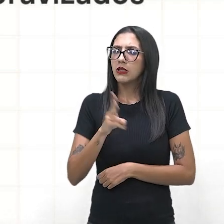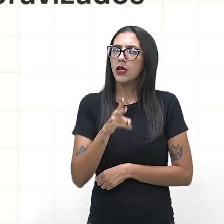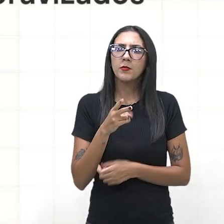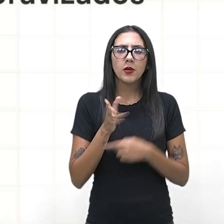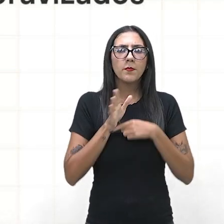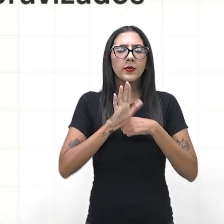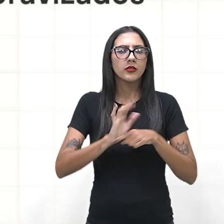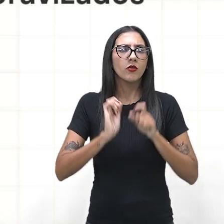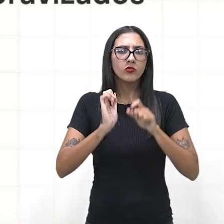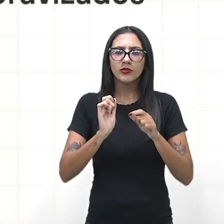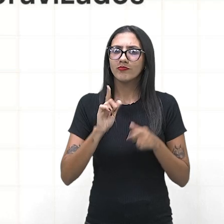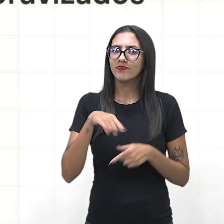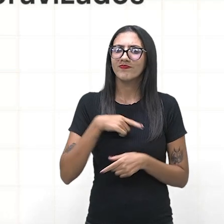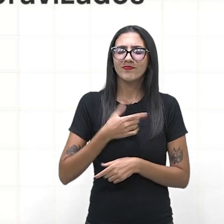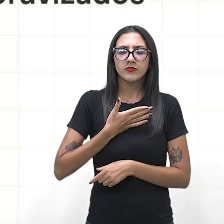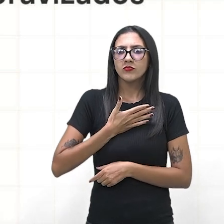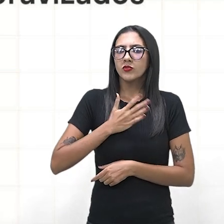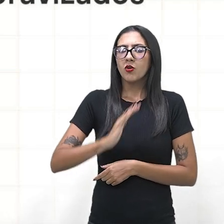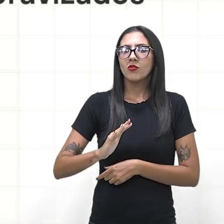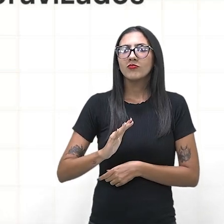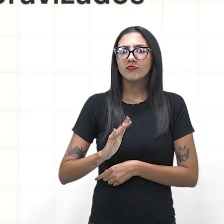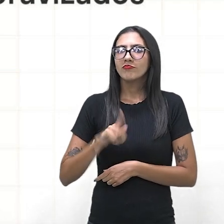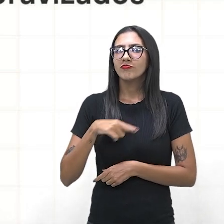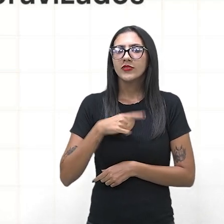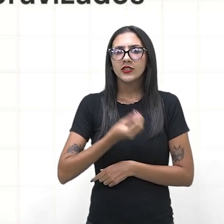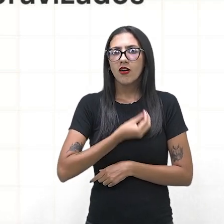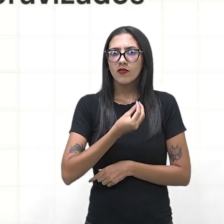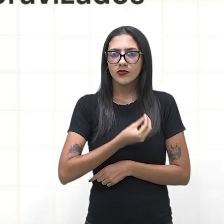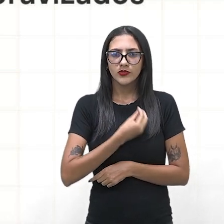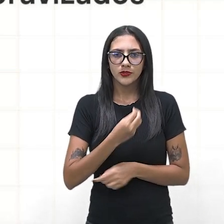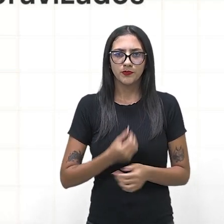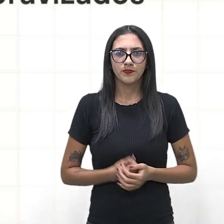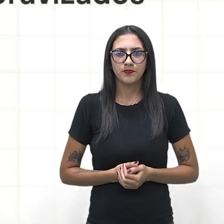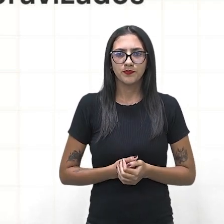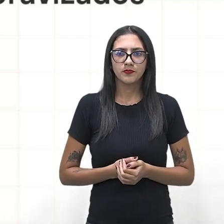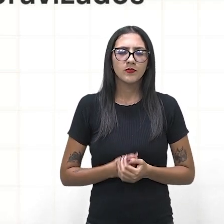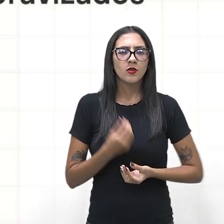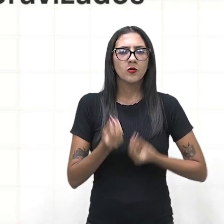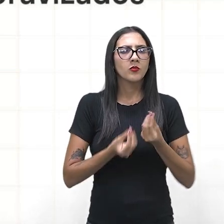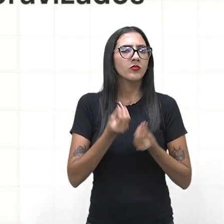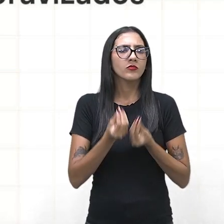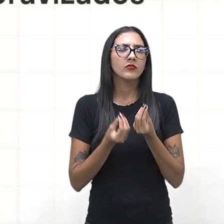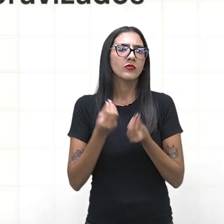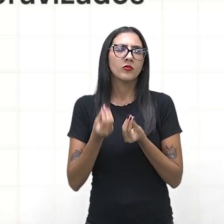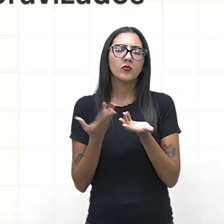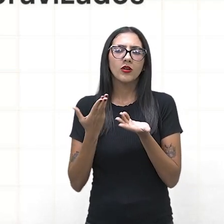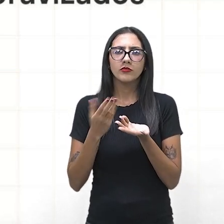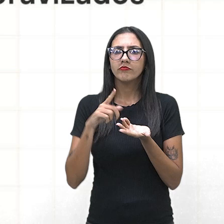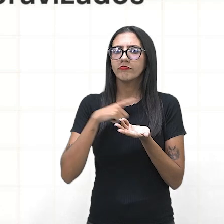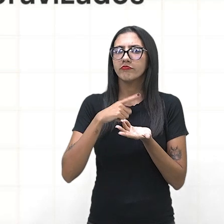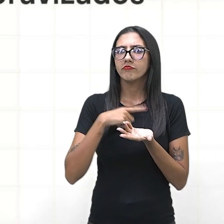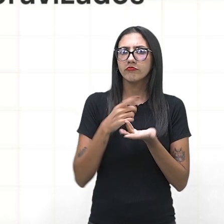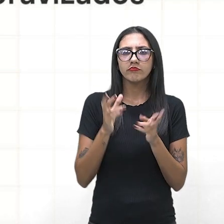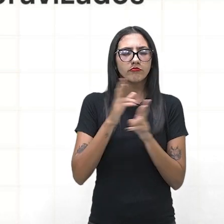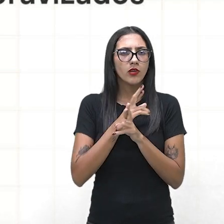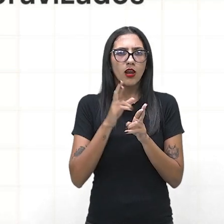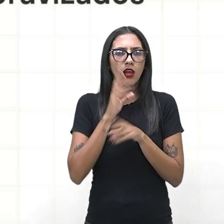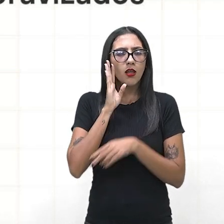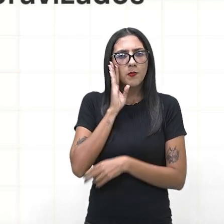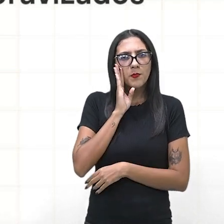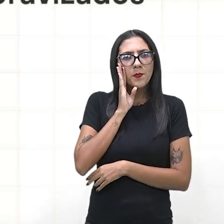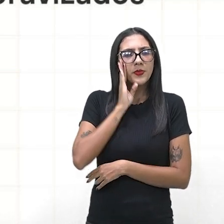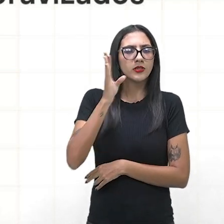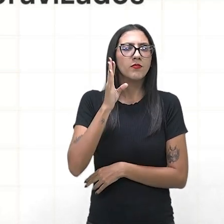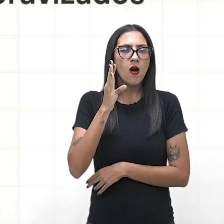sua insatisfação, gente. E como é que se deu esse processo, professor? Que culminou, de fato, com